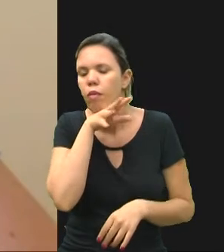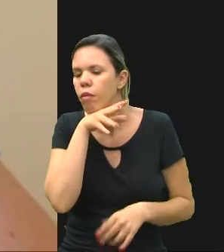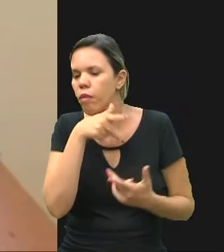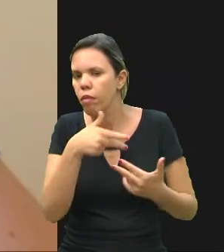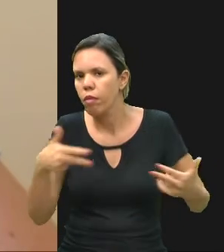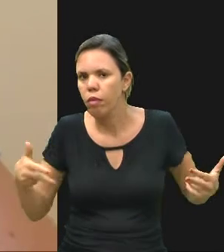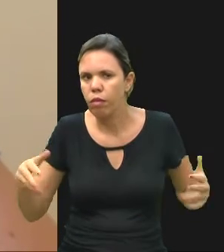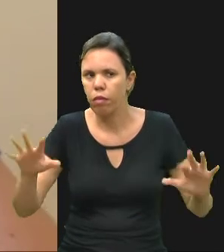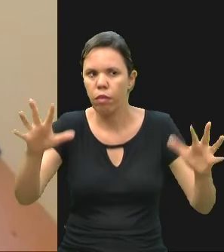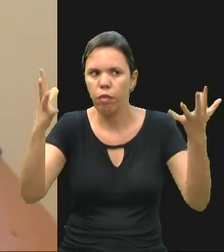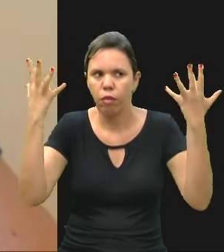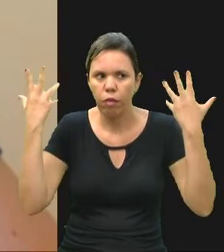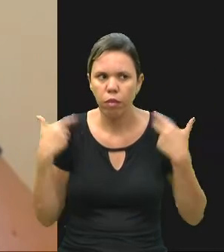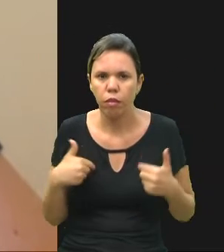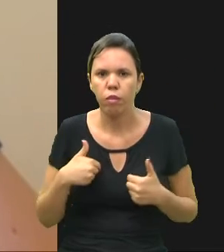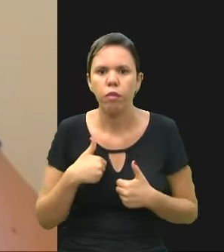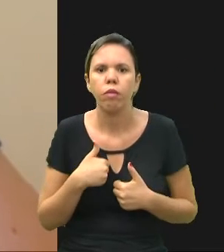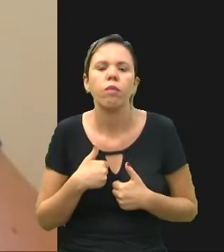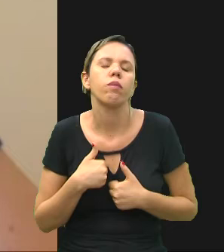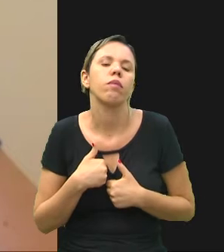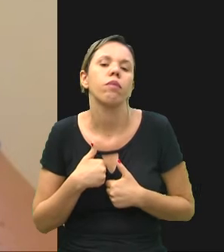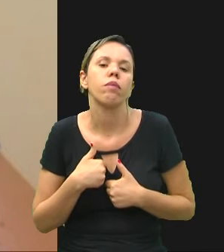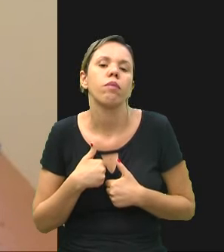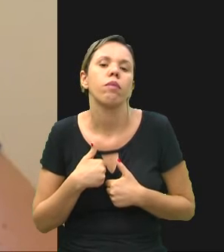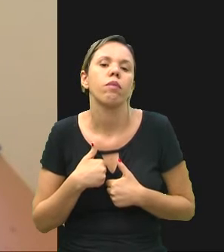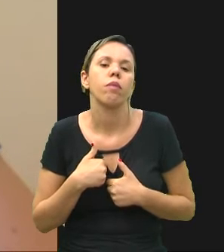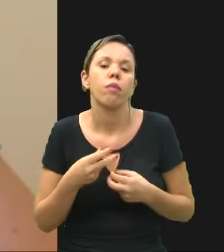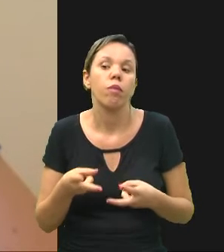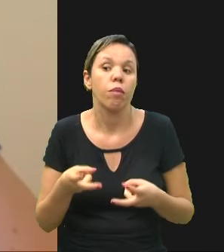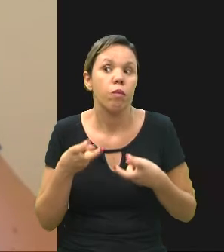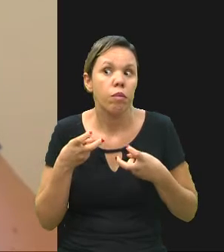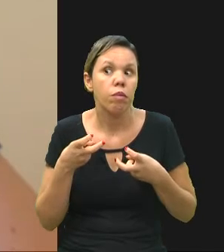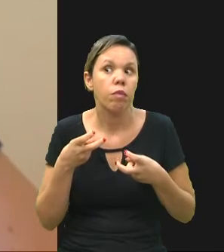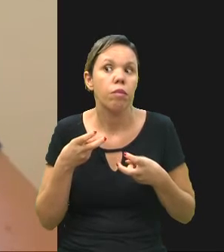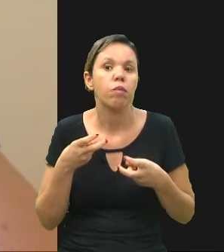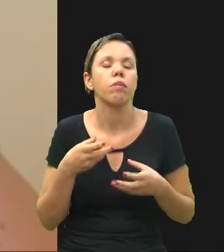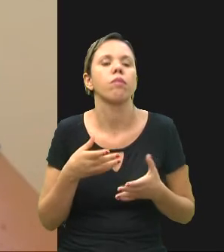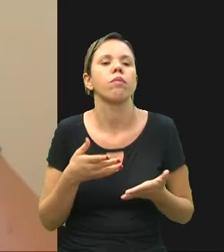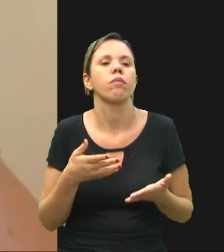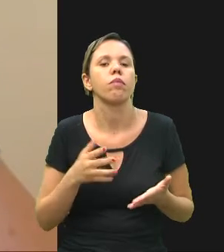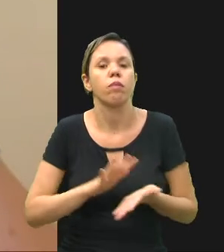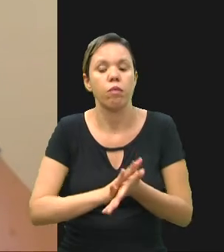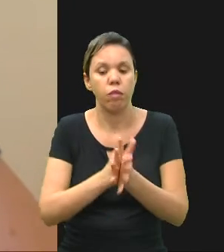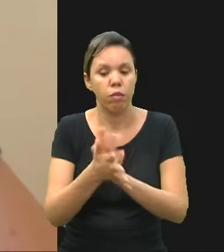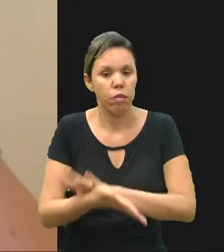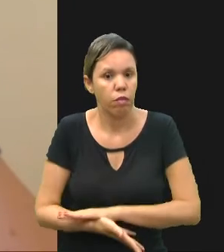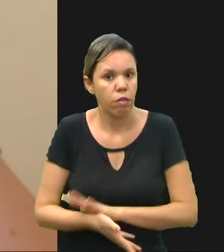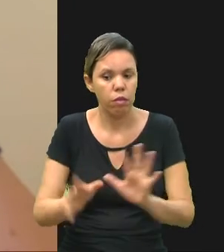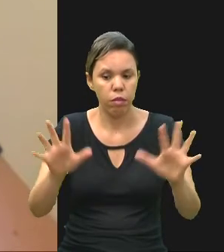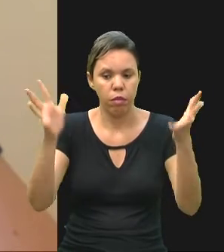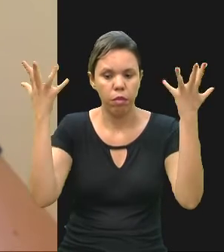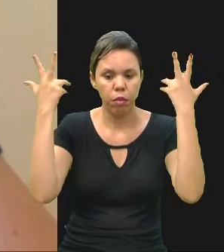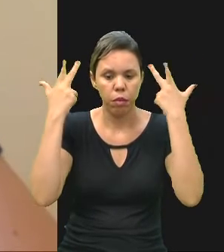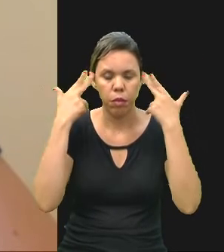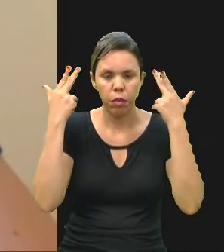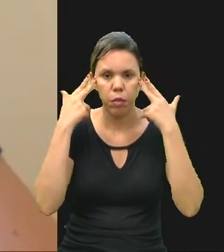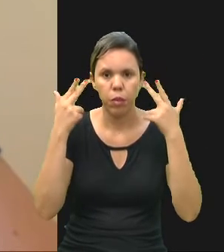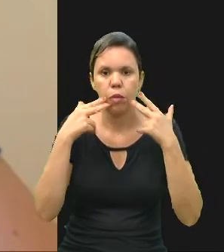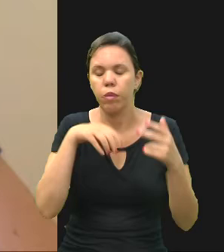animais silvestres, quando a gente aperta, né, a gente destrói o ambiente natural